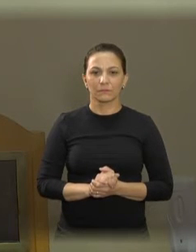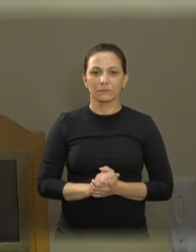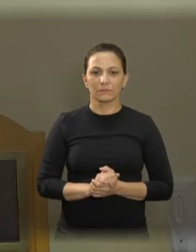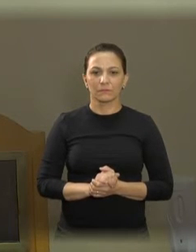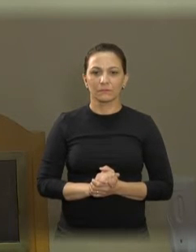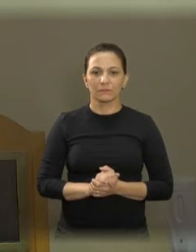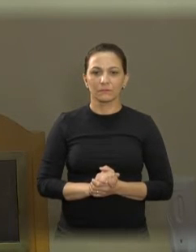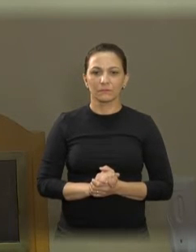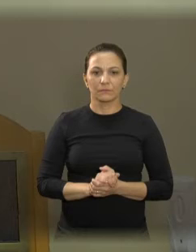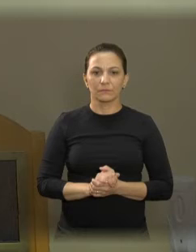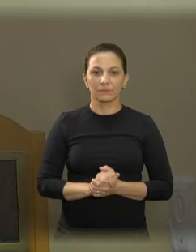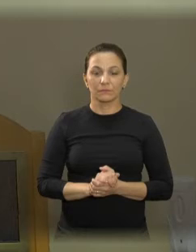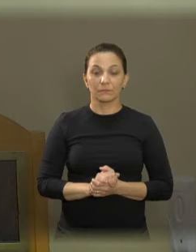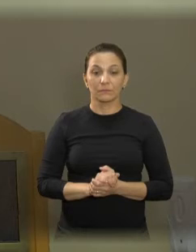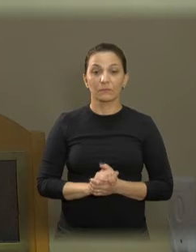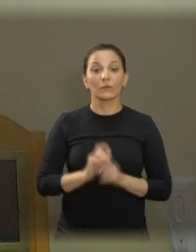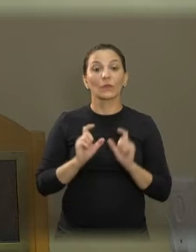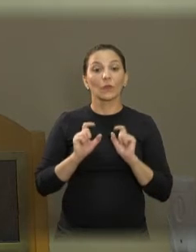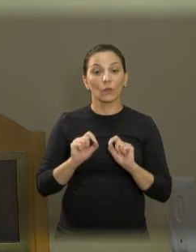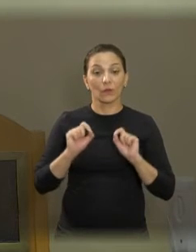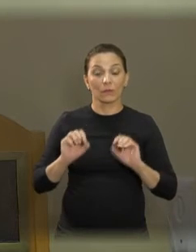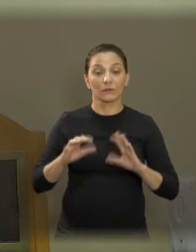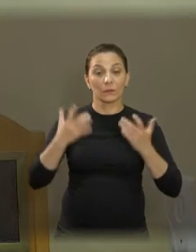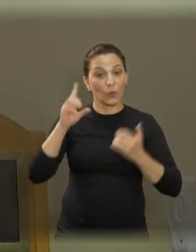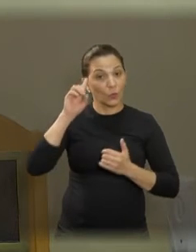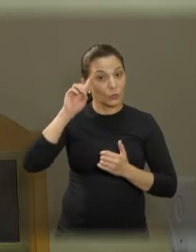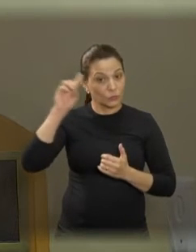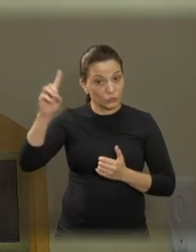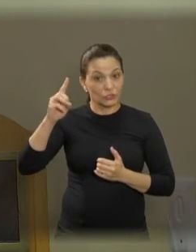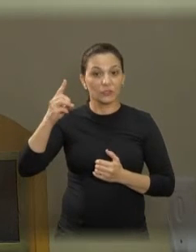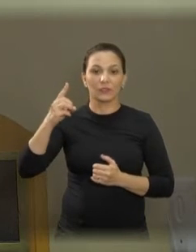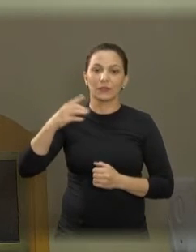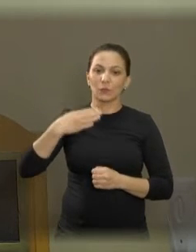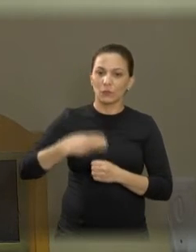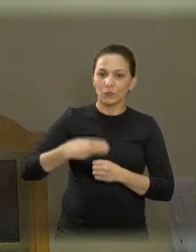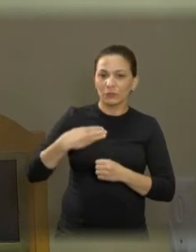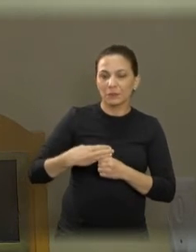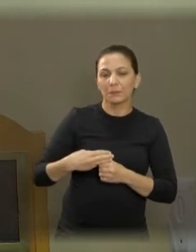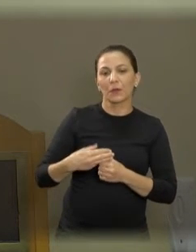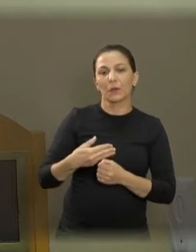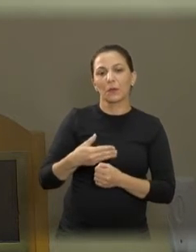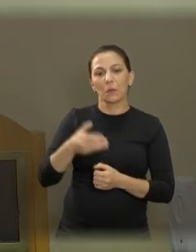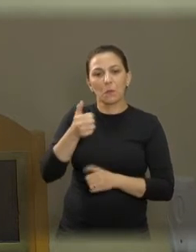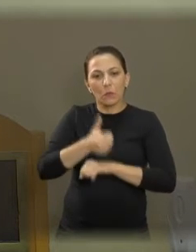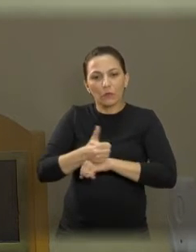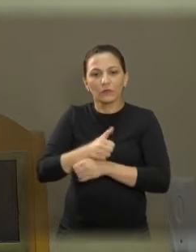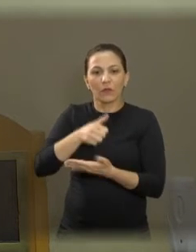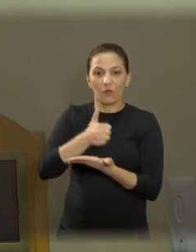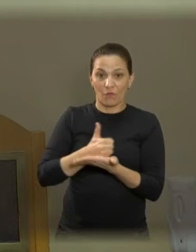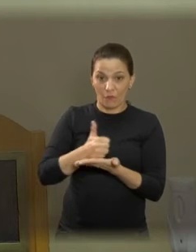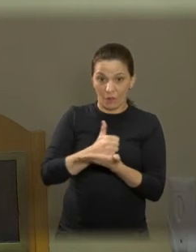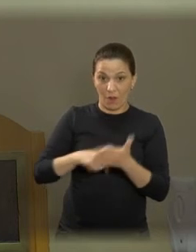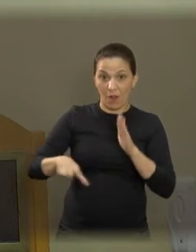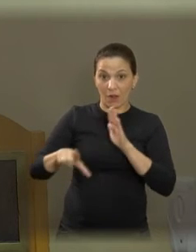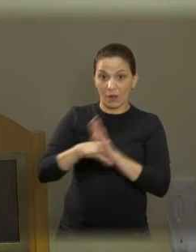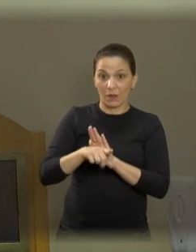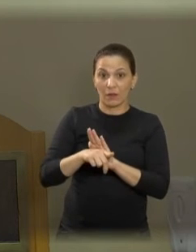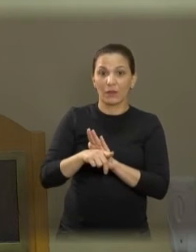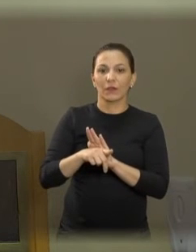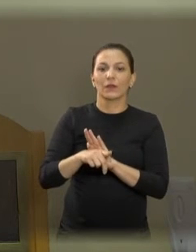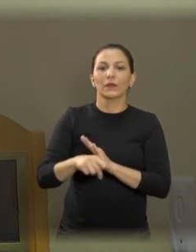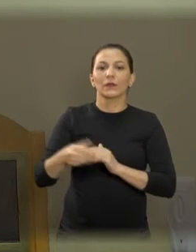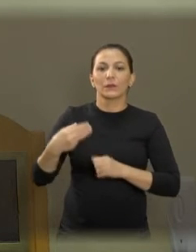em Araraquara, com a celebração do Dia Municipal do Farmacêutico, instituído por meio de lei do município,